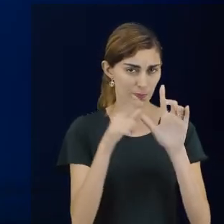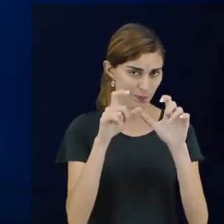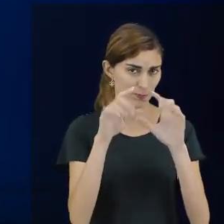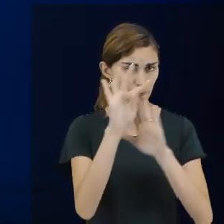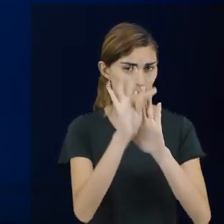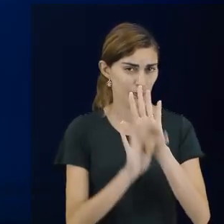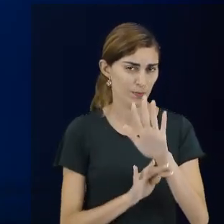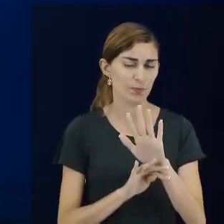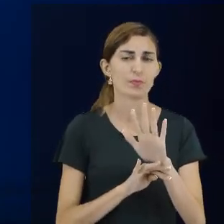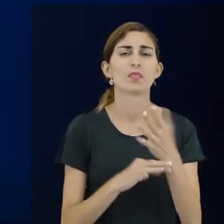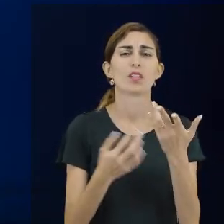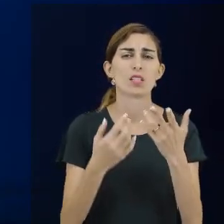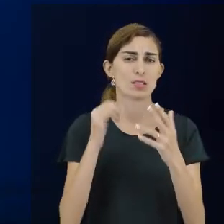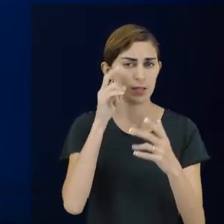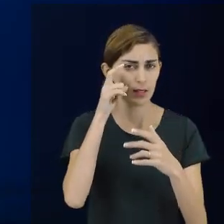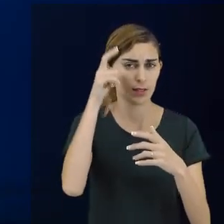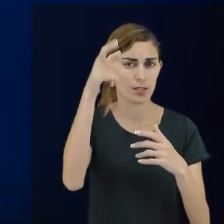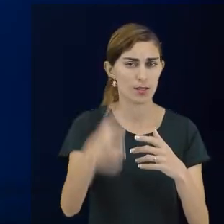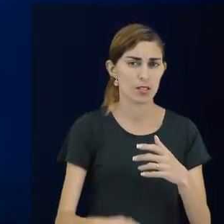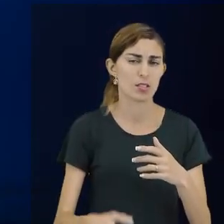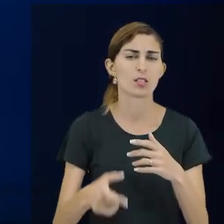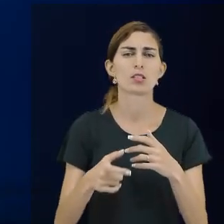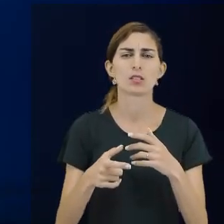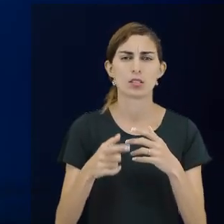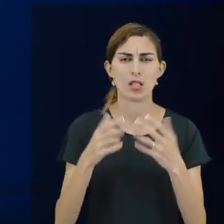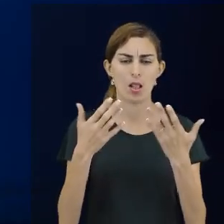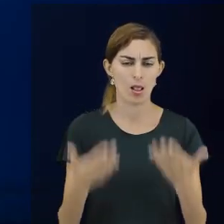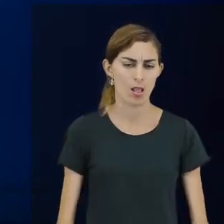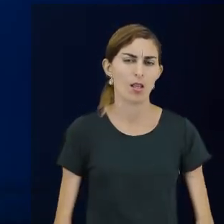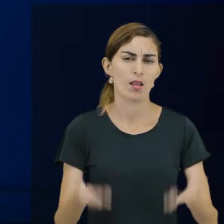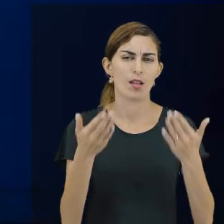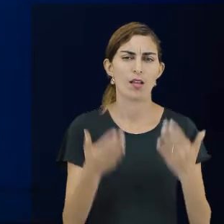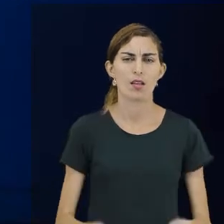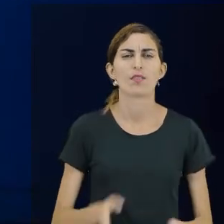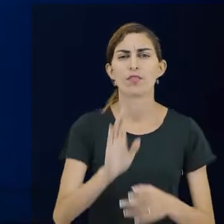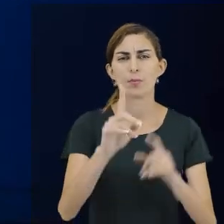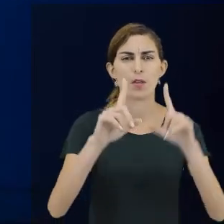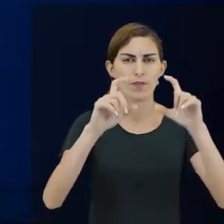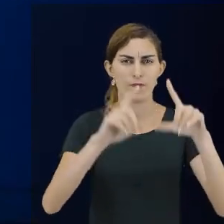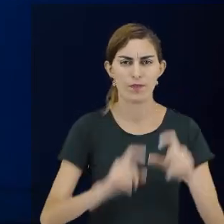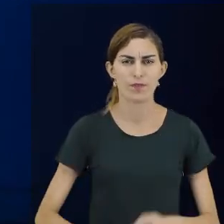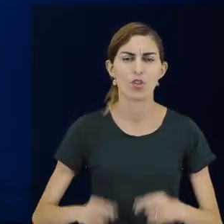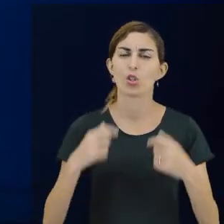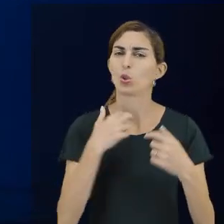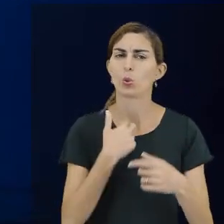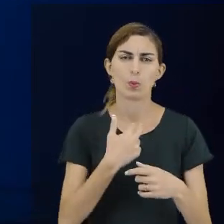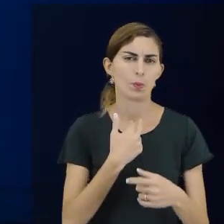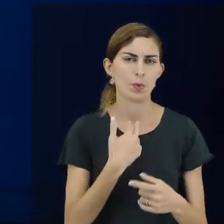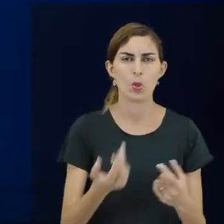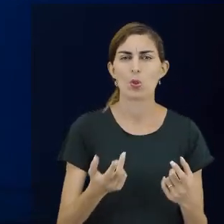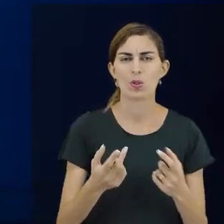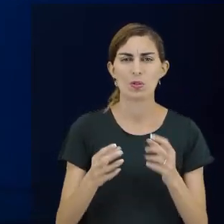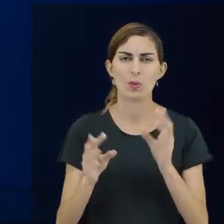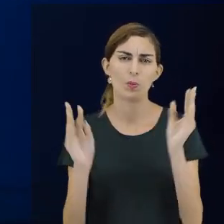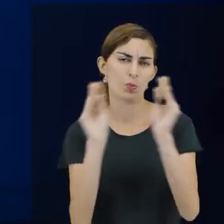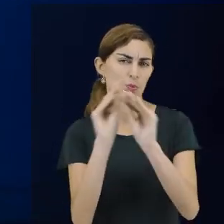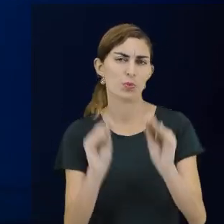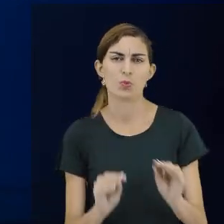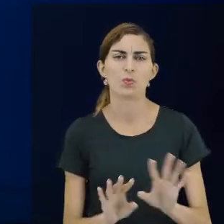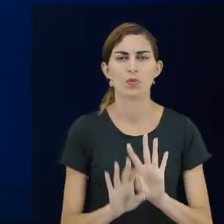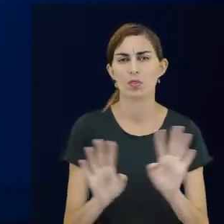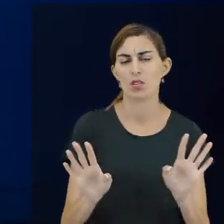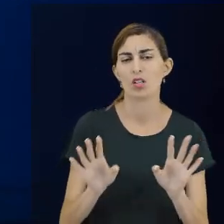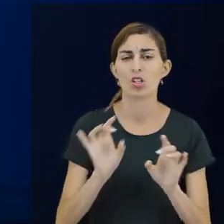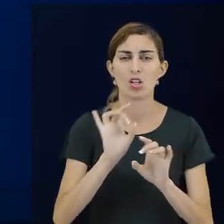Ilustrar o texto é um recurso interessante para torná-lo mais leve, mas a ilustração não pode ser um enfeite. Ela